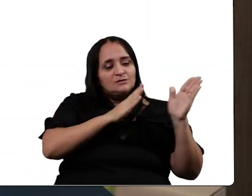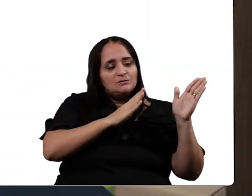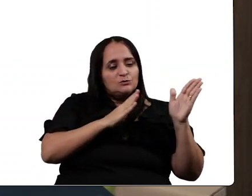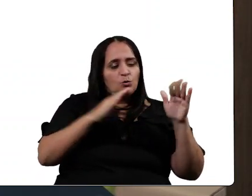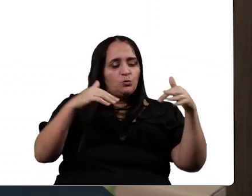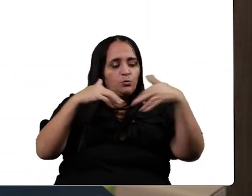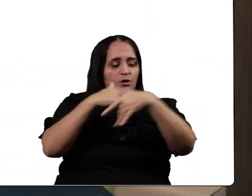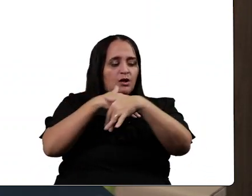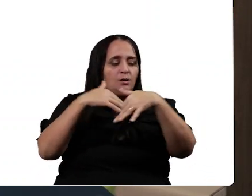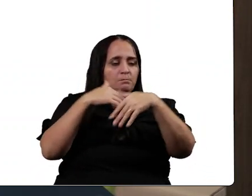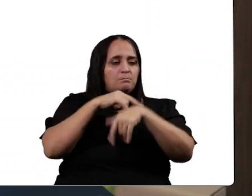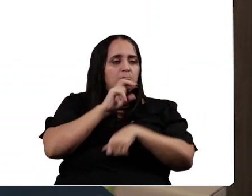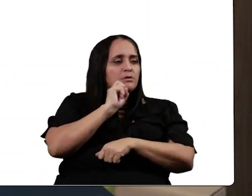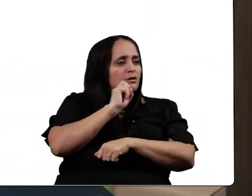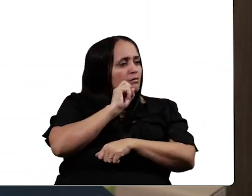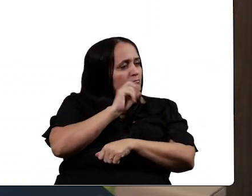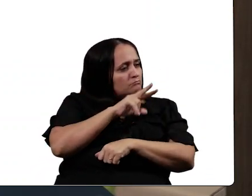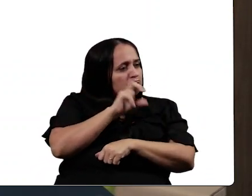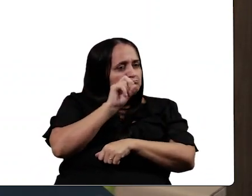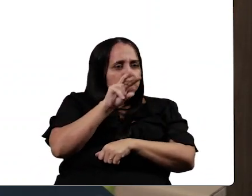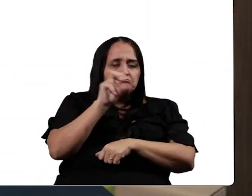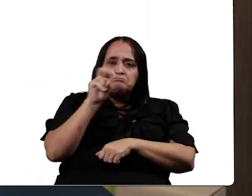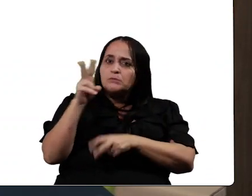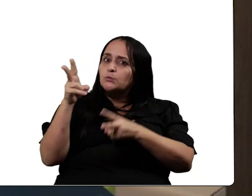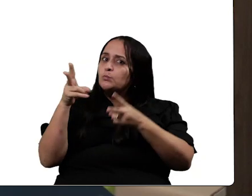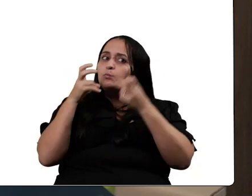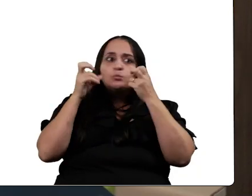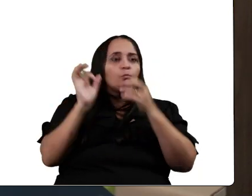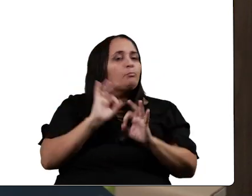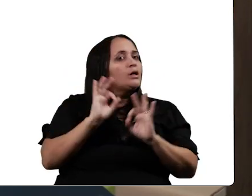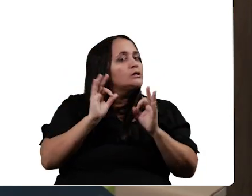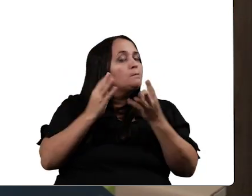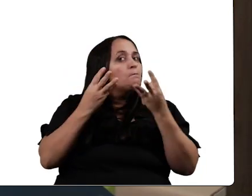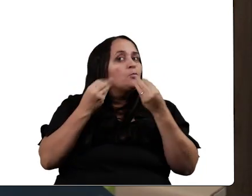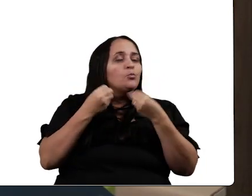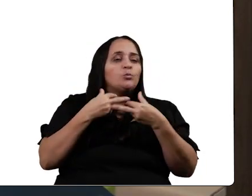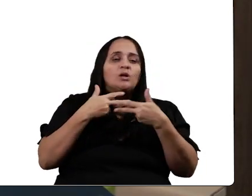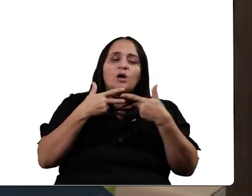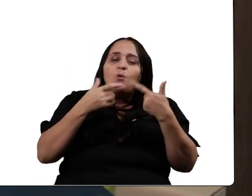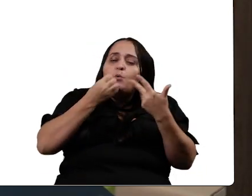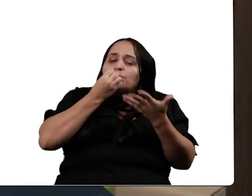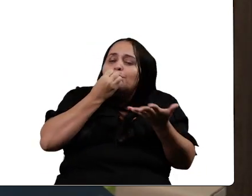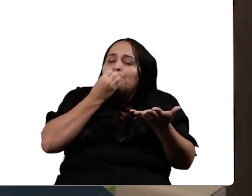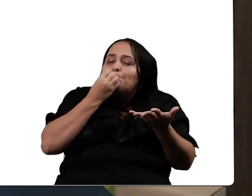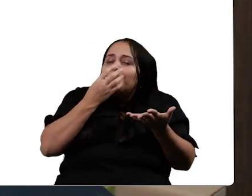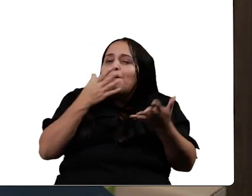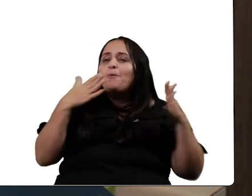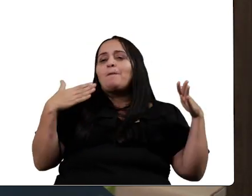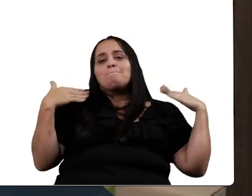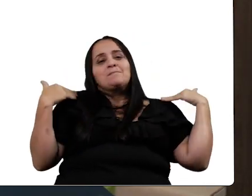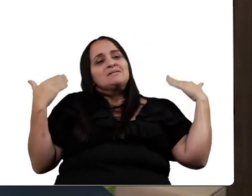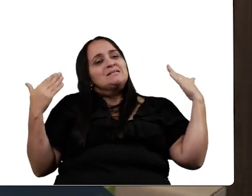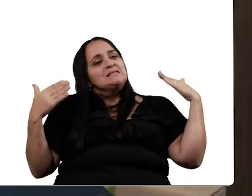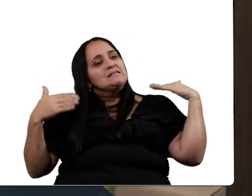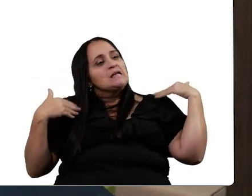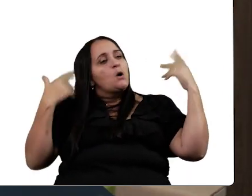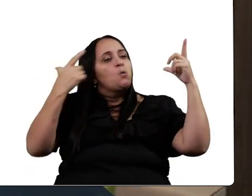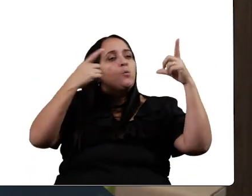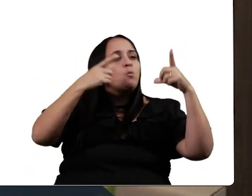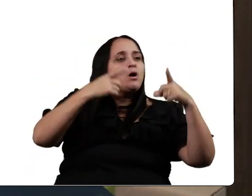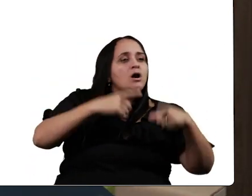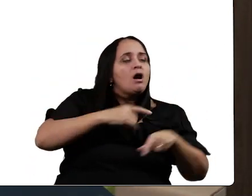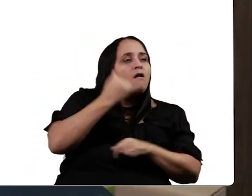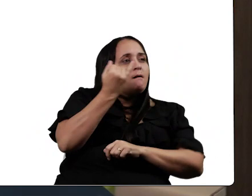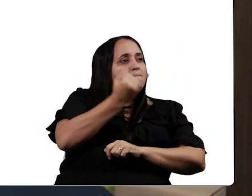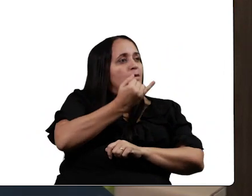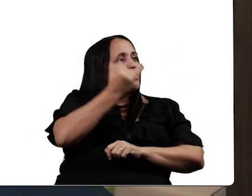na cidade, mas não percebemos as coisas que estão em volta, a importância